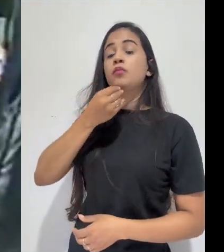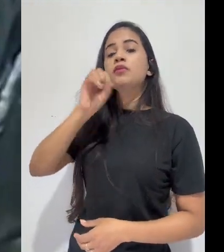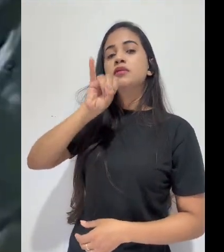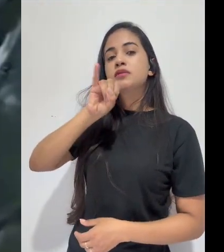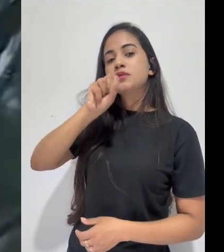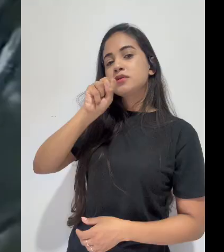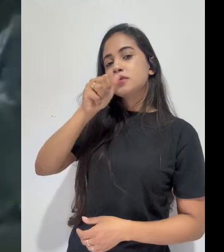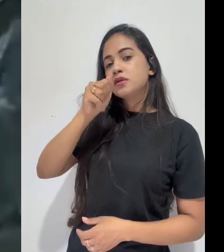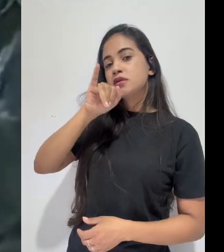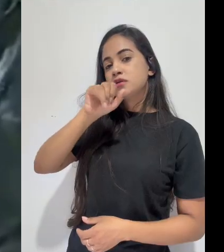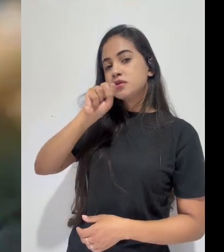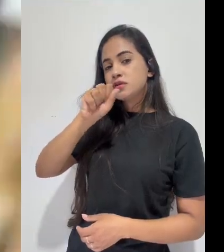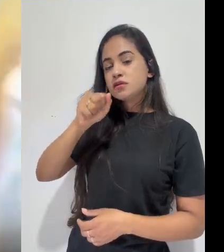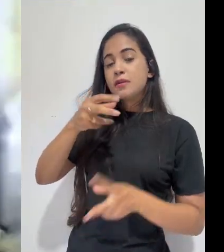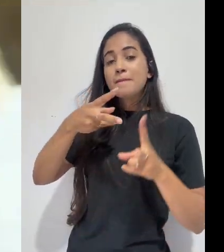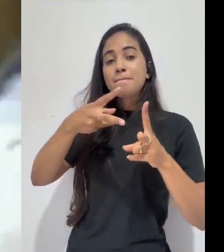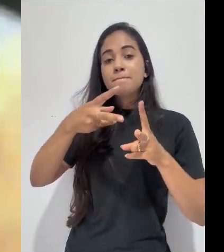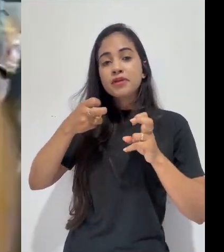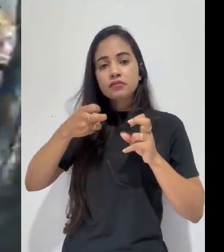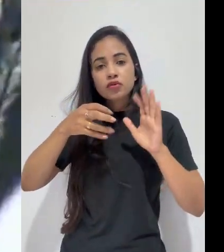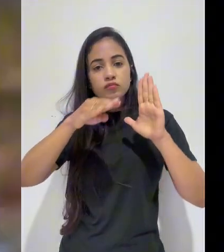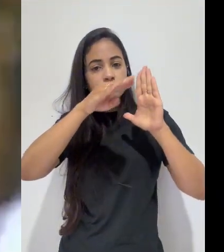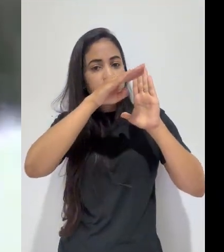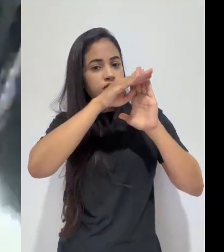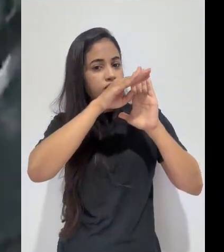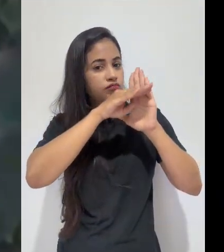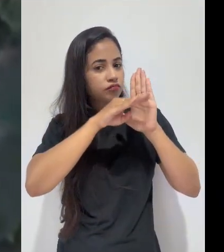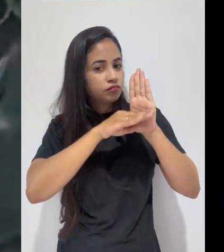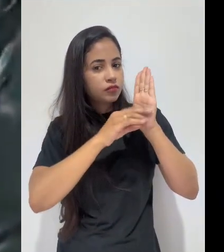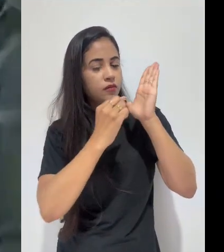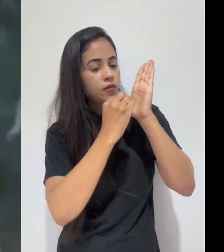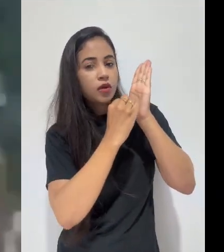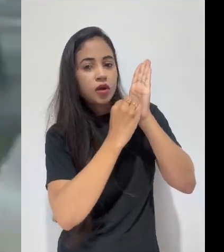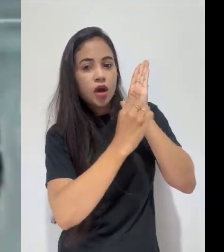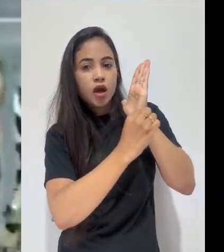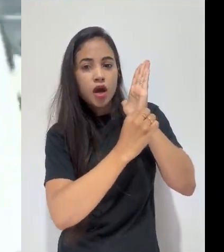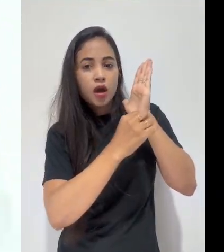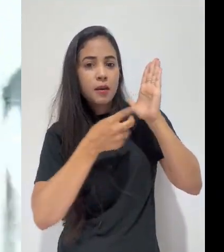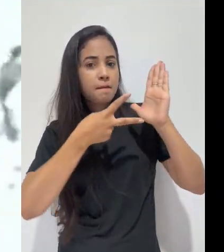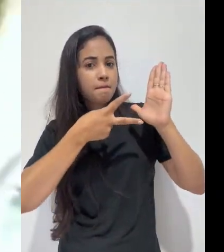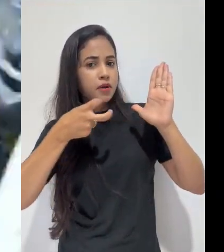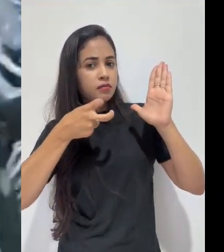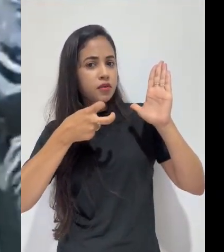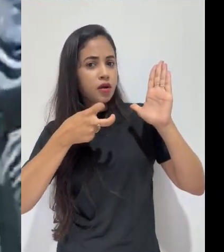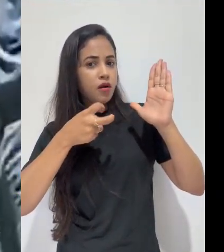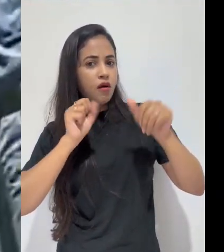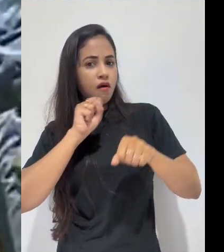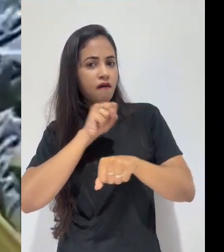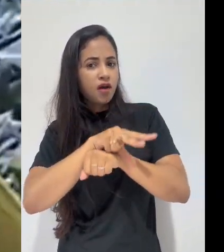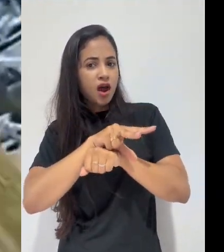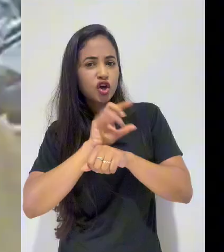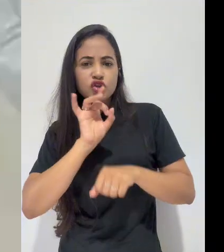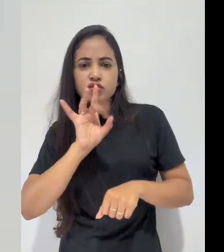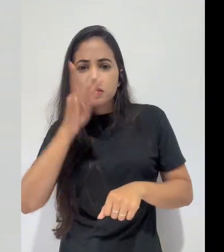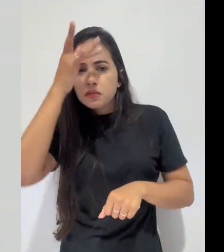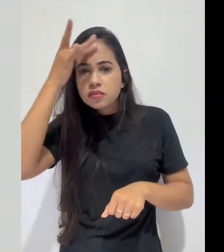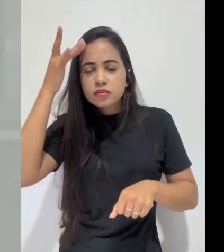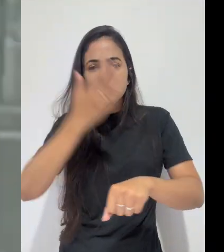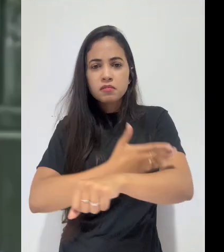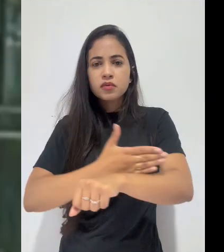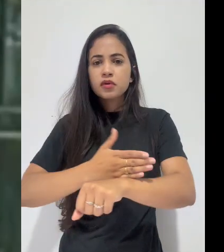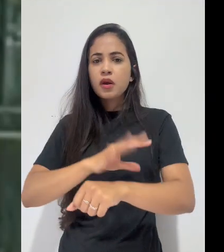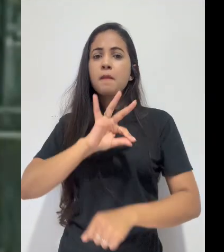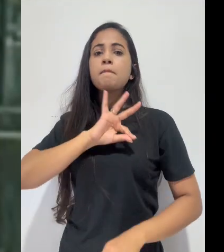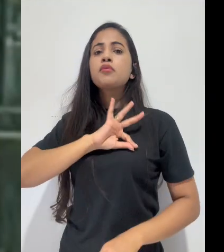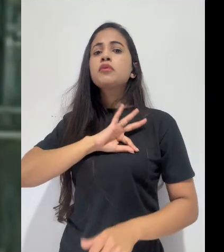Lopes, ao chegar à agência de empregos, viu a ficha que trazia a observação: vagas para pessoas de cor branca.